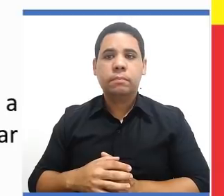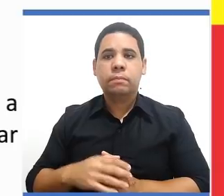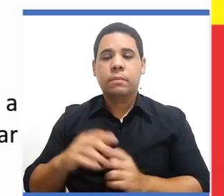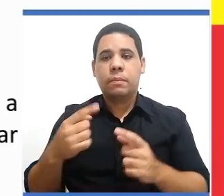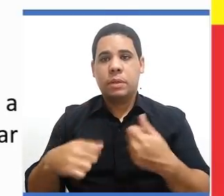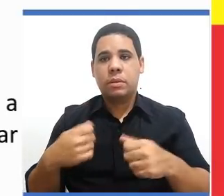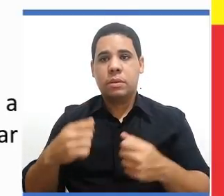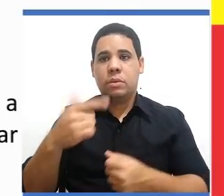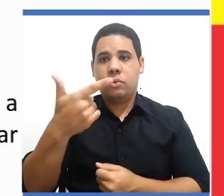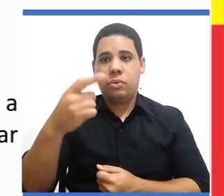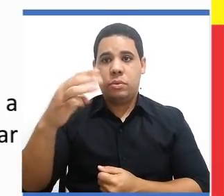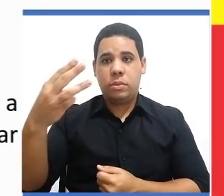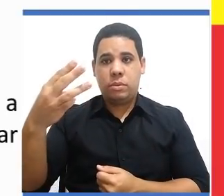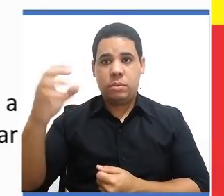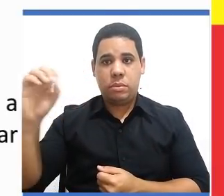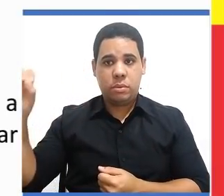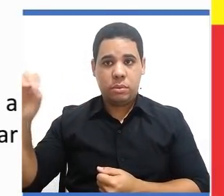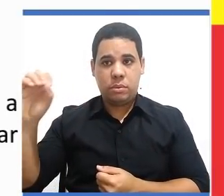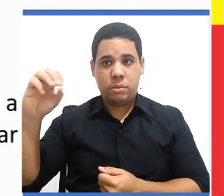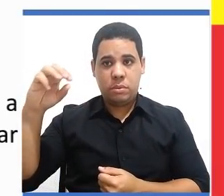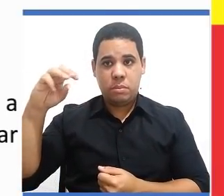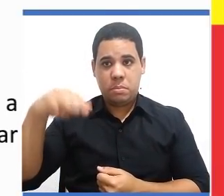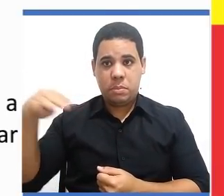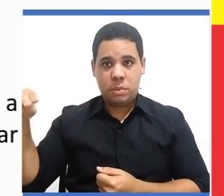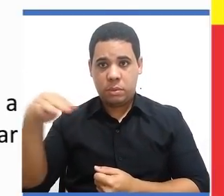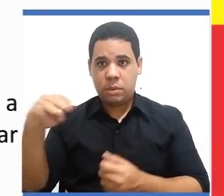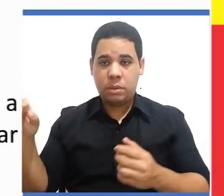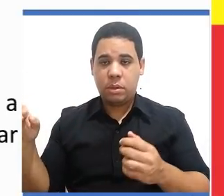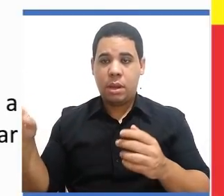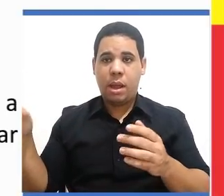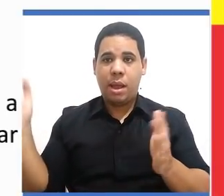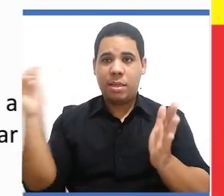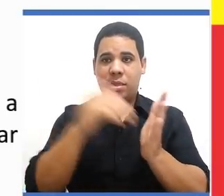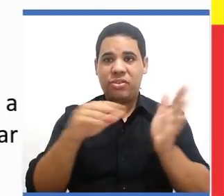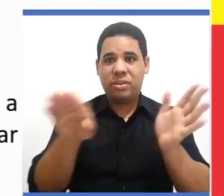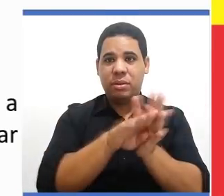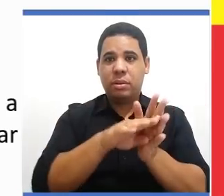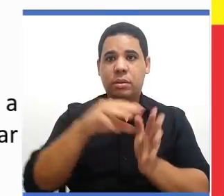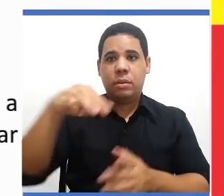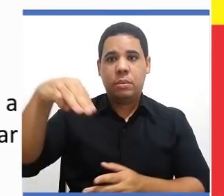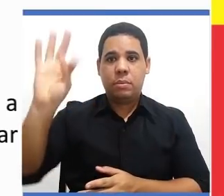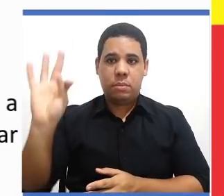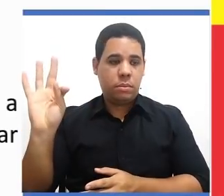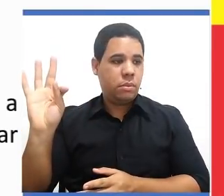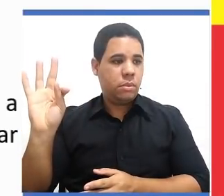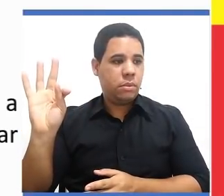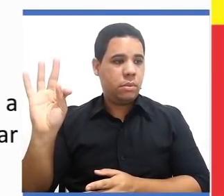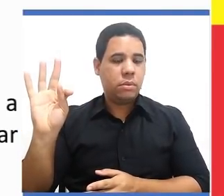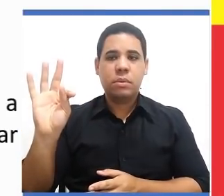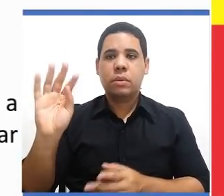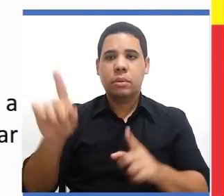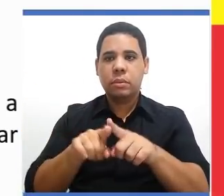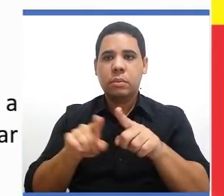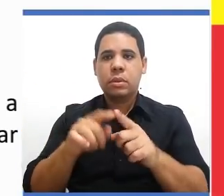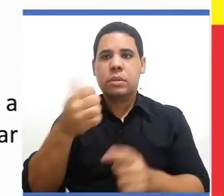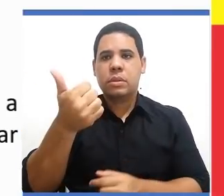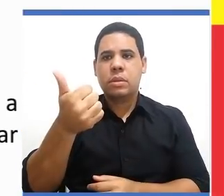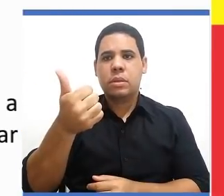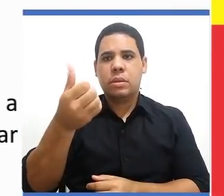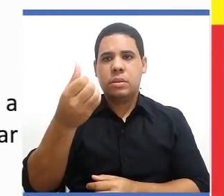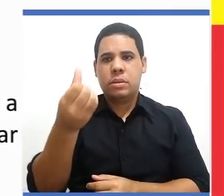levar 2.300 milímetros até chegar em metro, que está aí, ó, marcado em vermelho. E eu tenho que levar 160